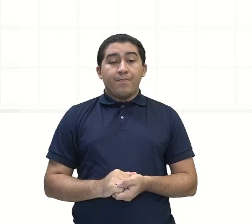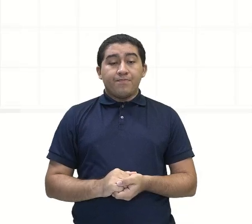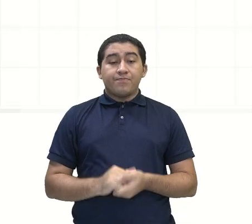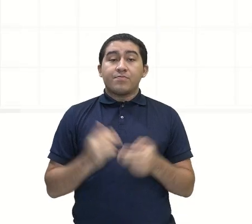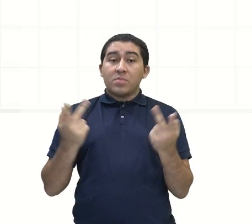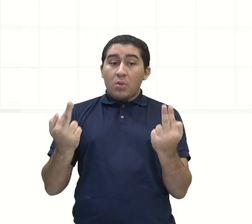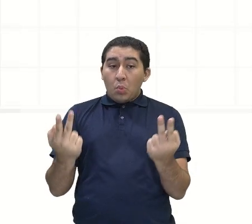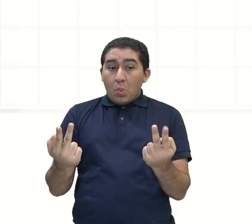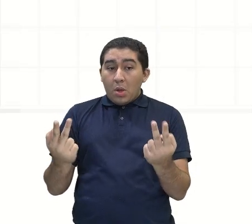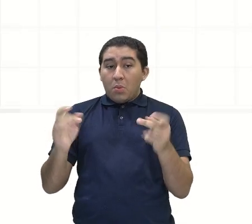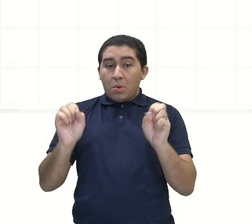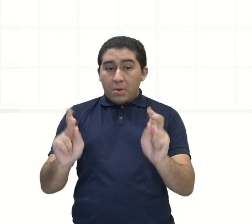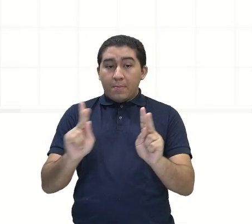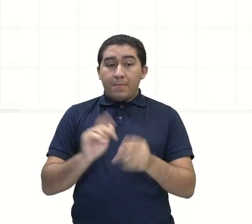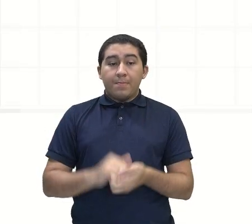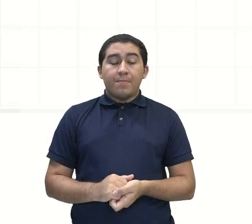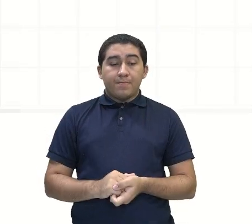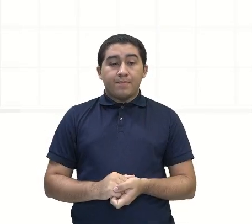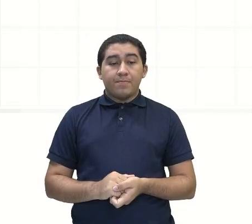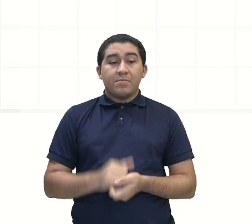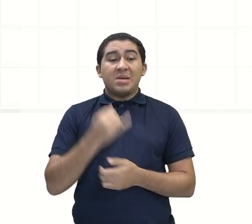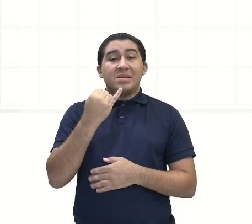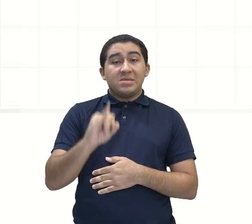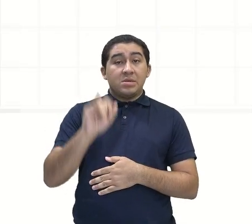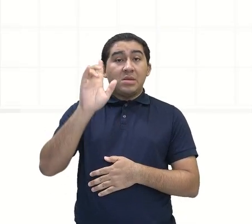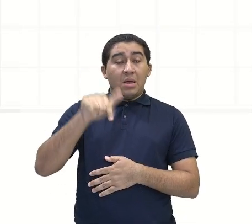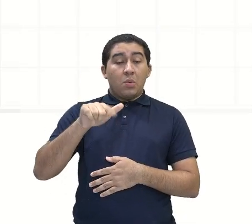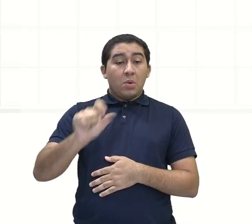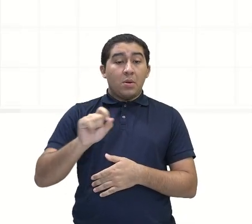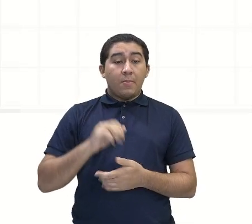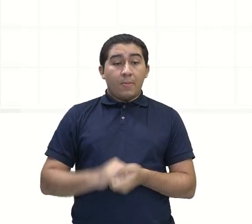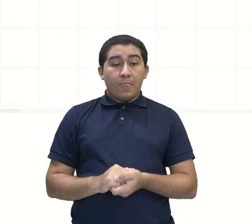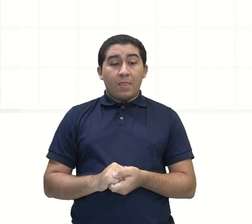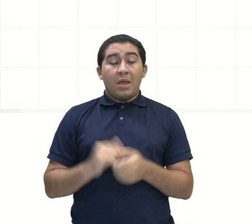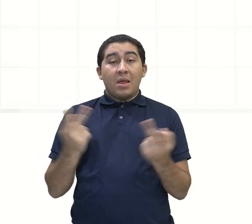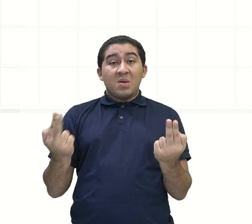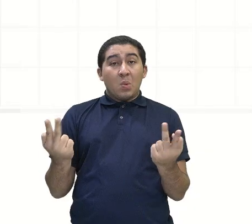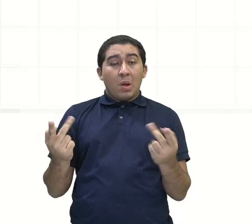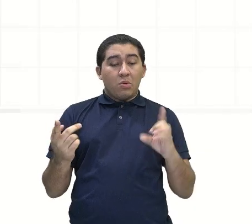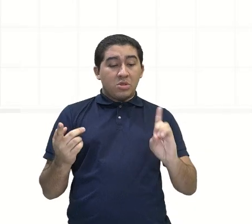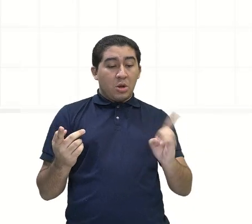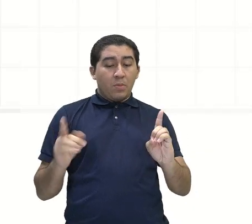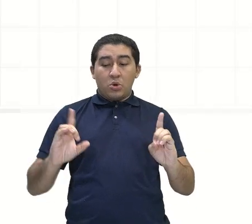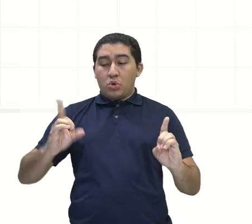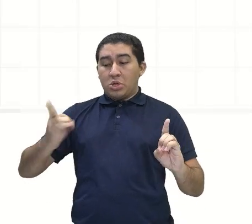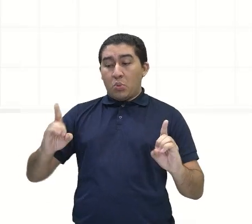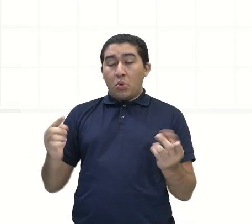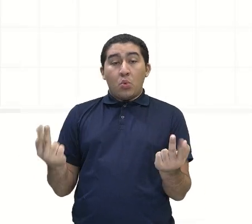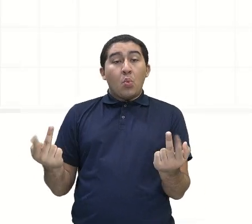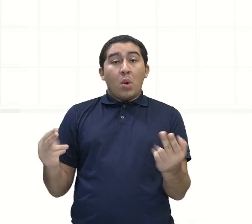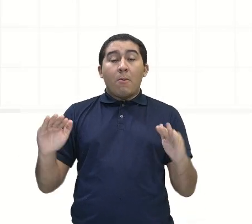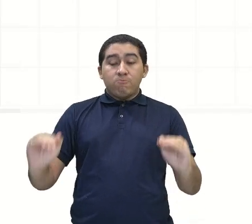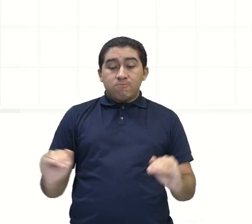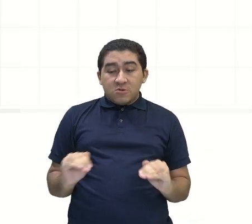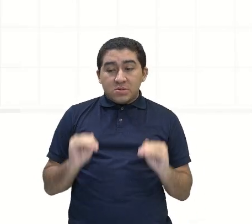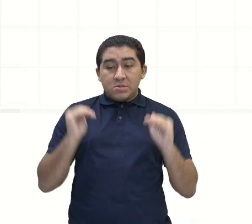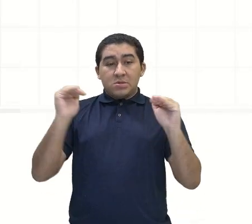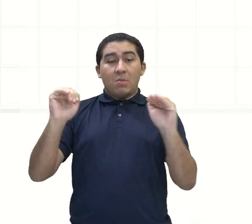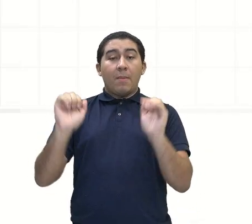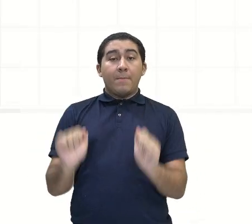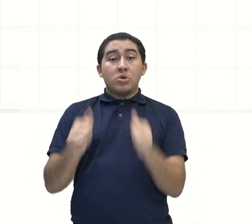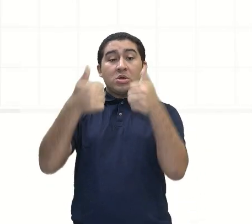mesma ideia, tá? Como nós temos aqui os denominadores iguais, tá? Então eu posso